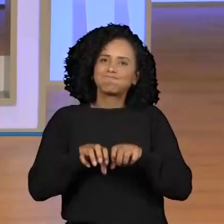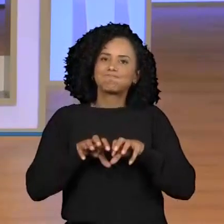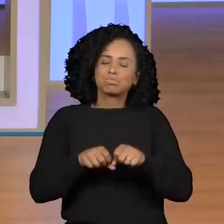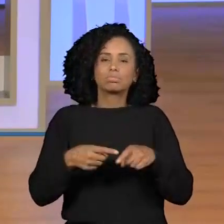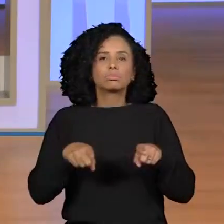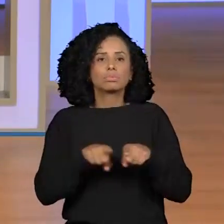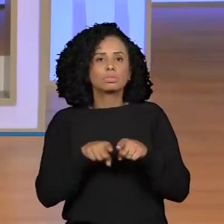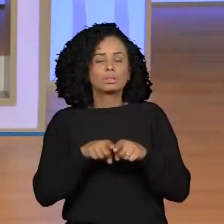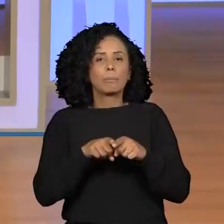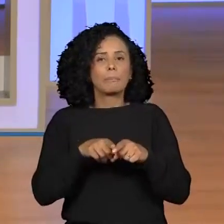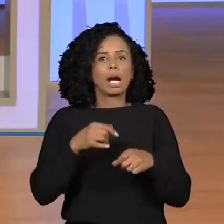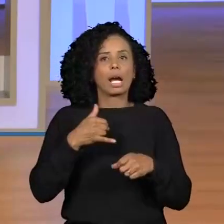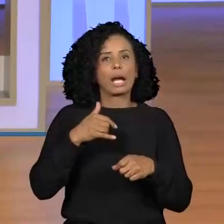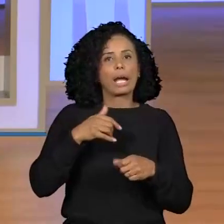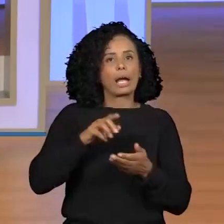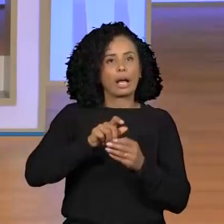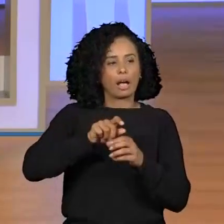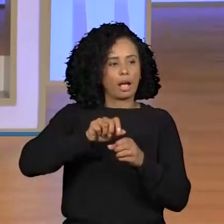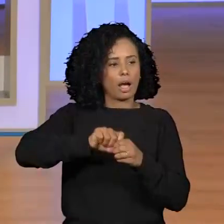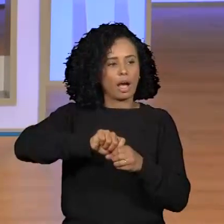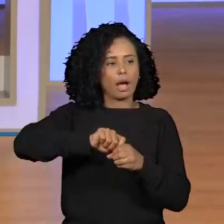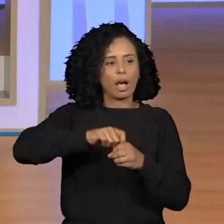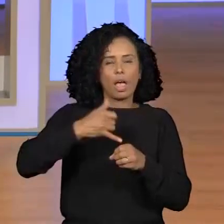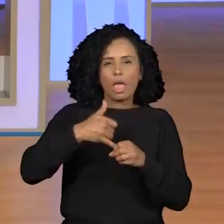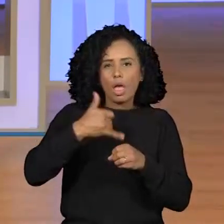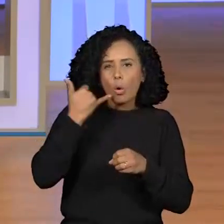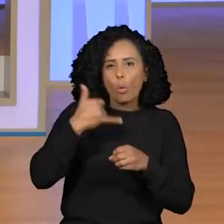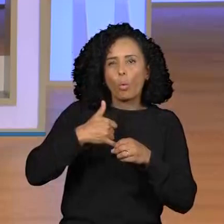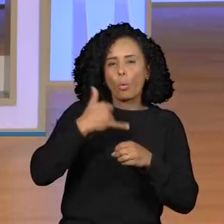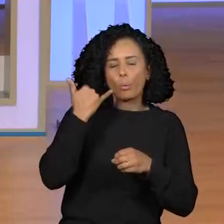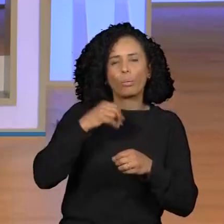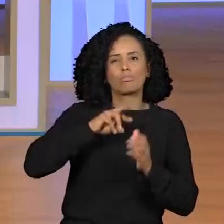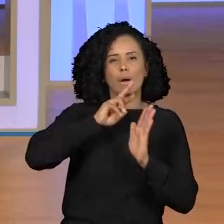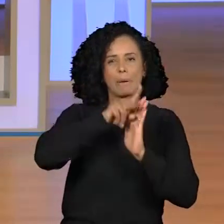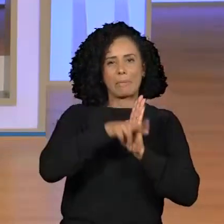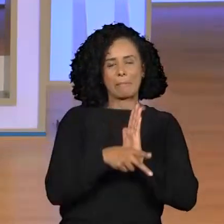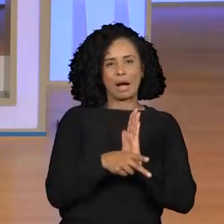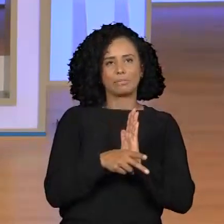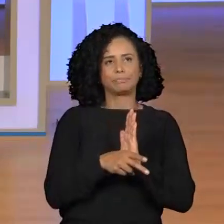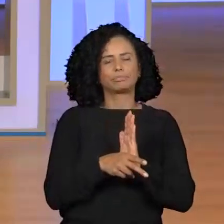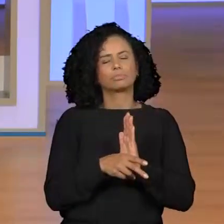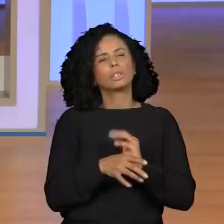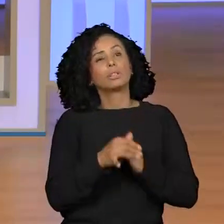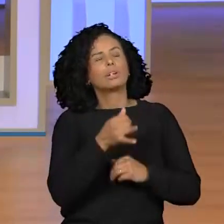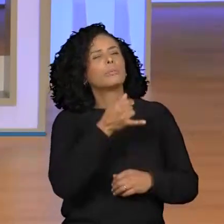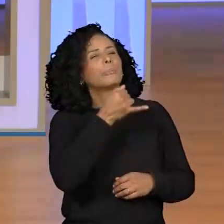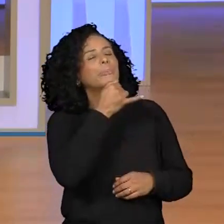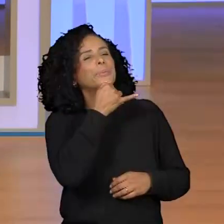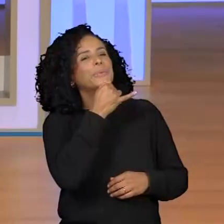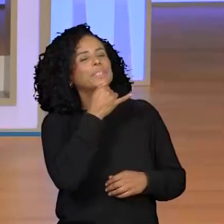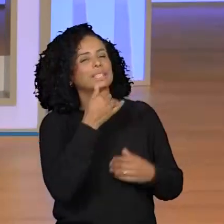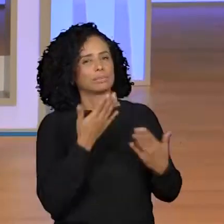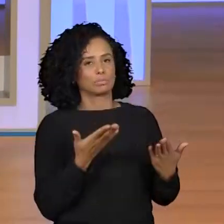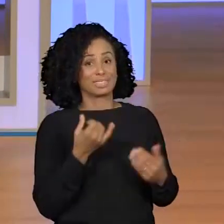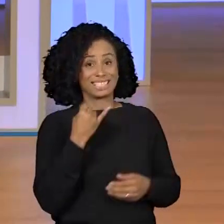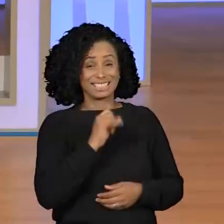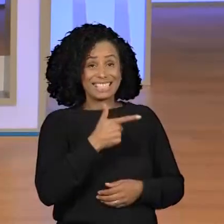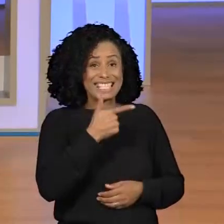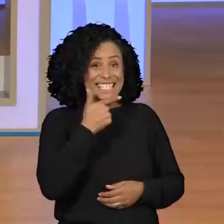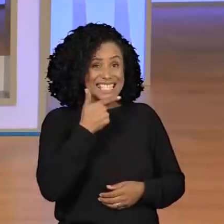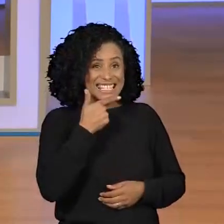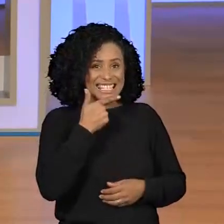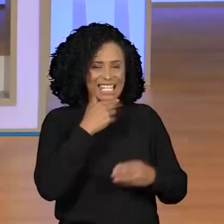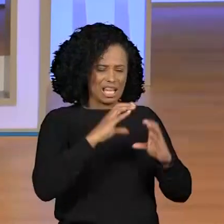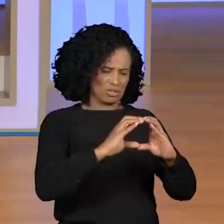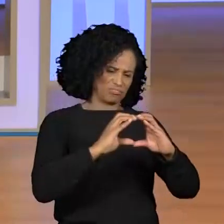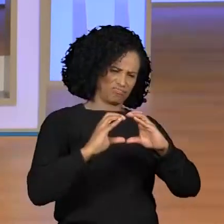Então, nem todo micro-organismo faz mal para a saúde, né? Isso aí. Às vezes a gente vê um queijo assim, meio embolorado, né?